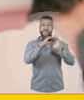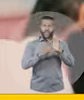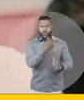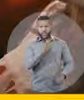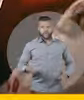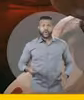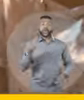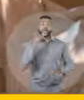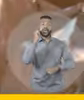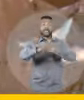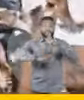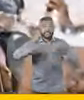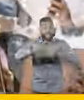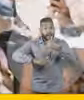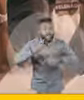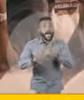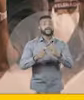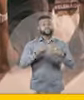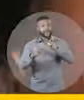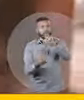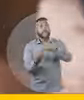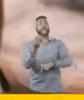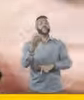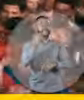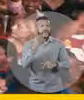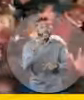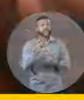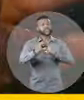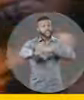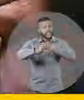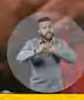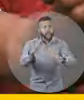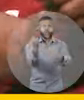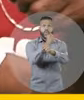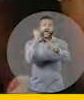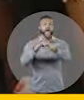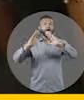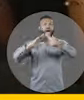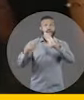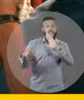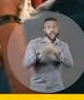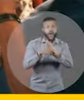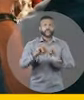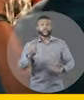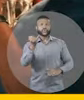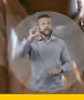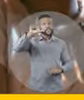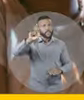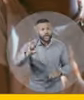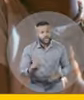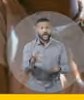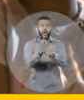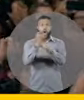governo. Oportunidade de trabalho. Voltar a gerar emprego. Oportunidade de educação. Construir casa própria. Vai baixar o juro.